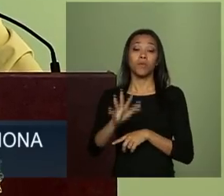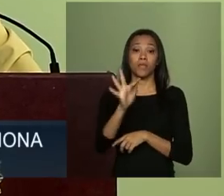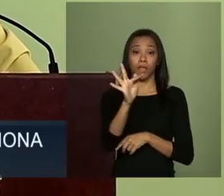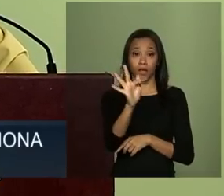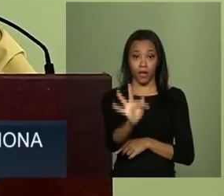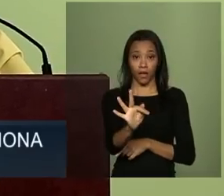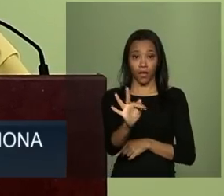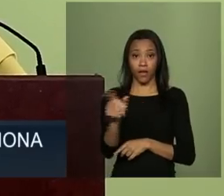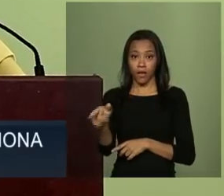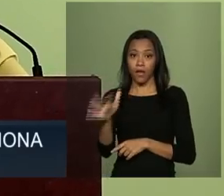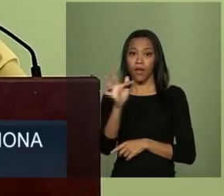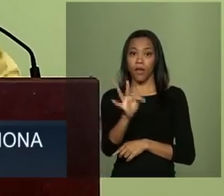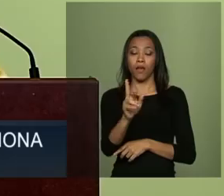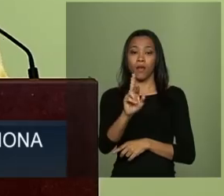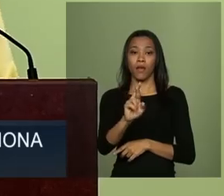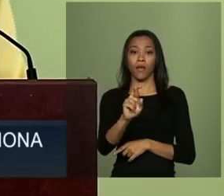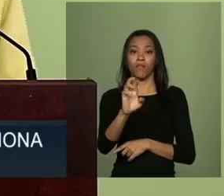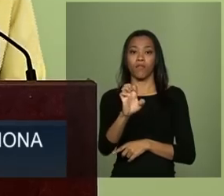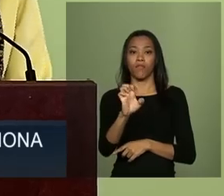o Acuri.